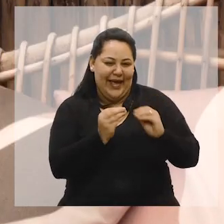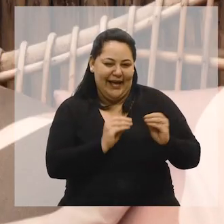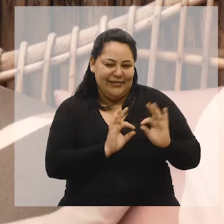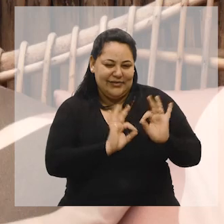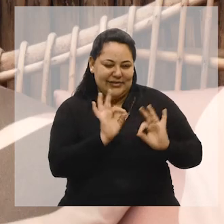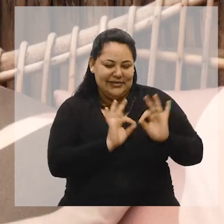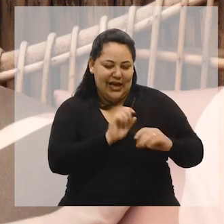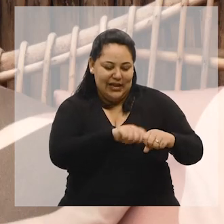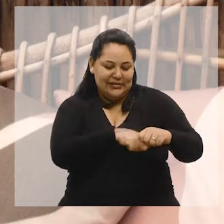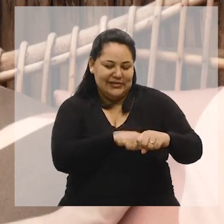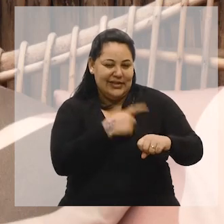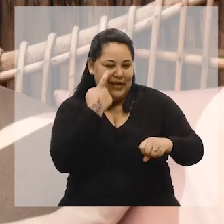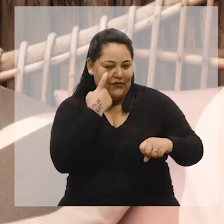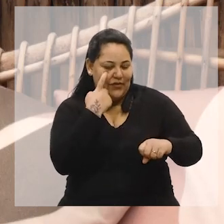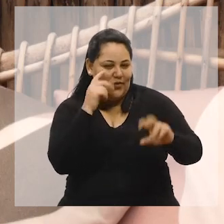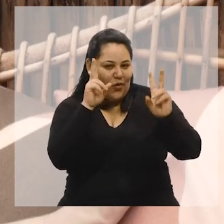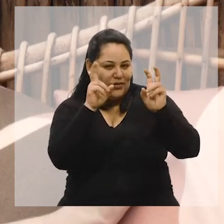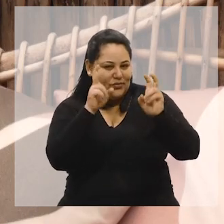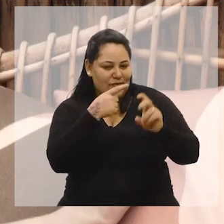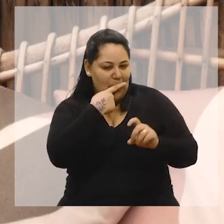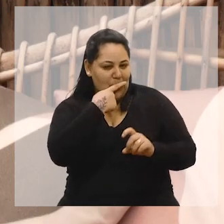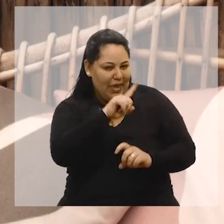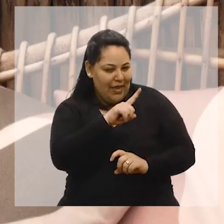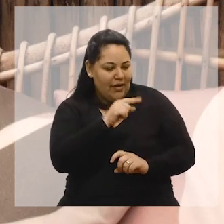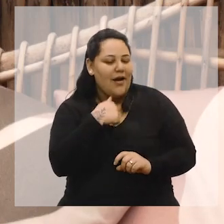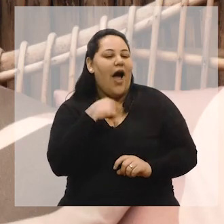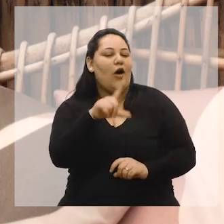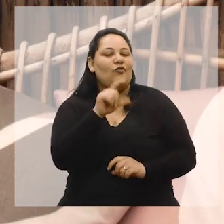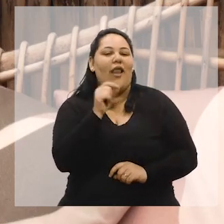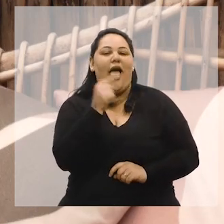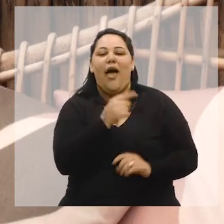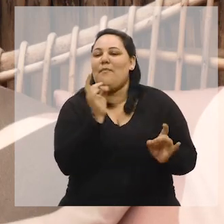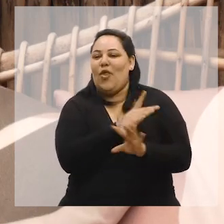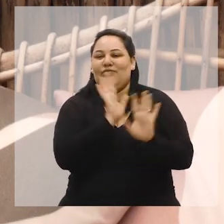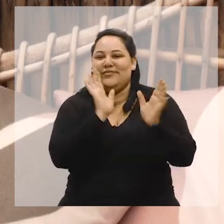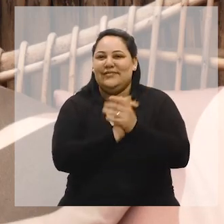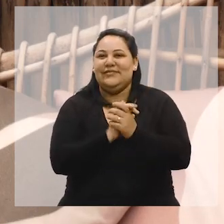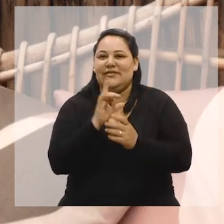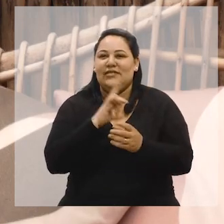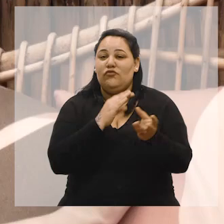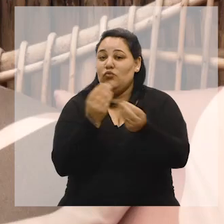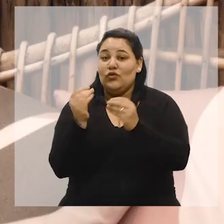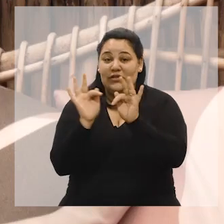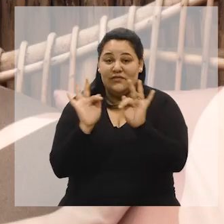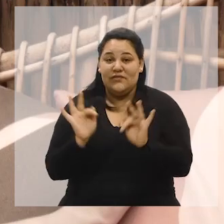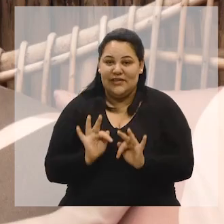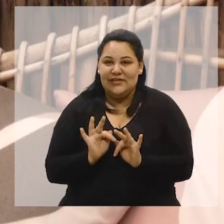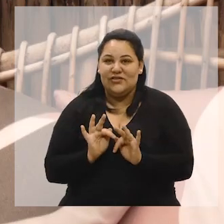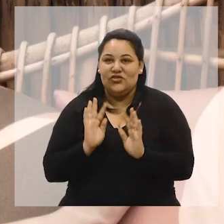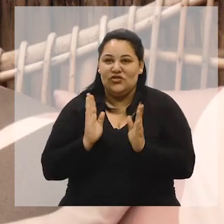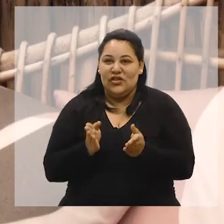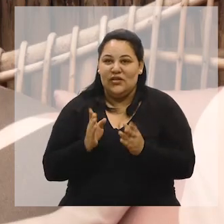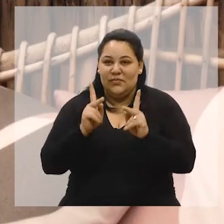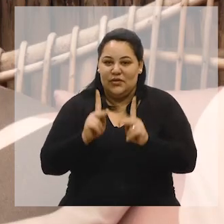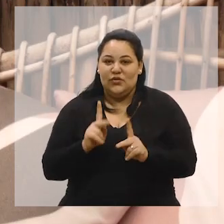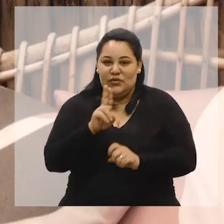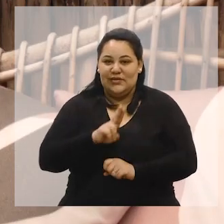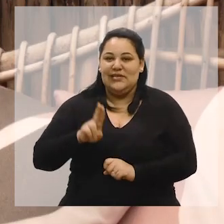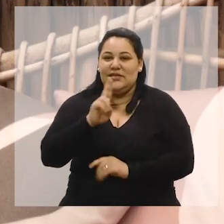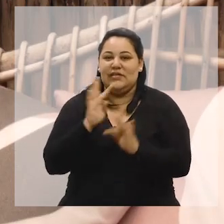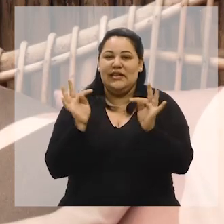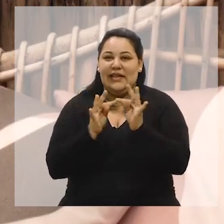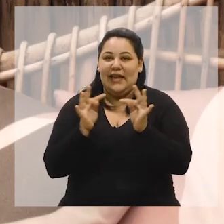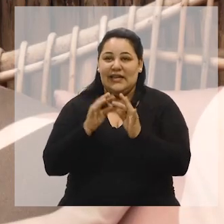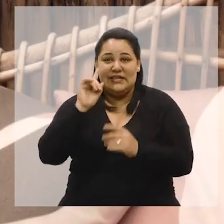quando eu vi o que era o tema, eu não tive dúvidas, assim. Vai essa aí, pronto. E tô muito feliz, já teve muitas pessoas reproduzindo a receita, usando